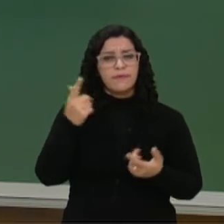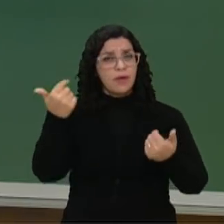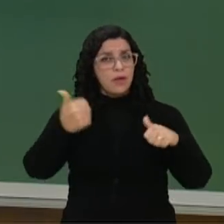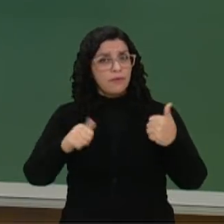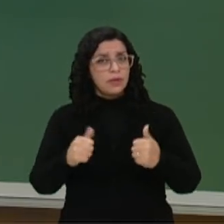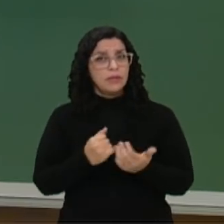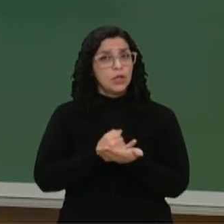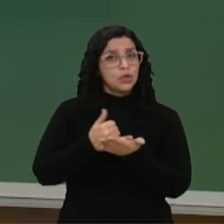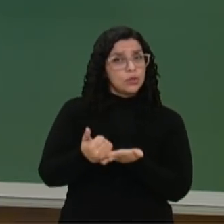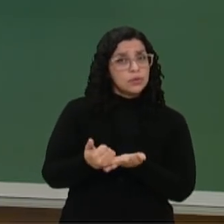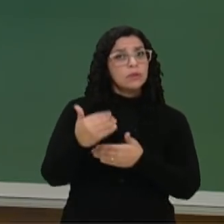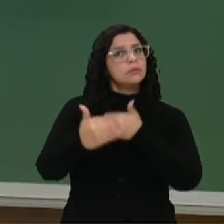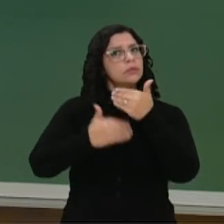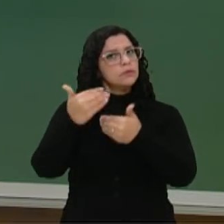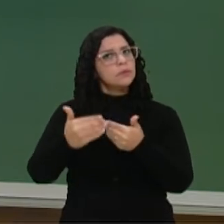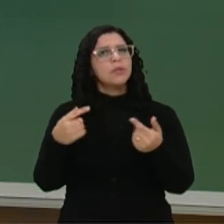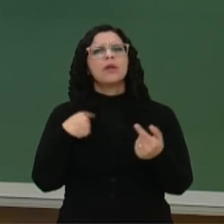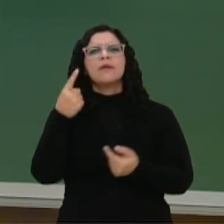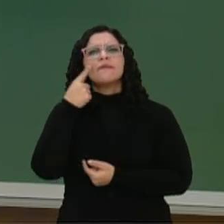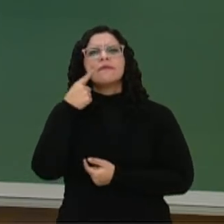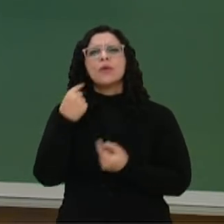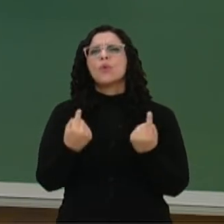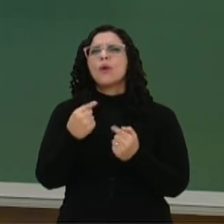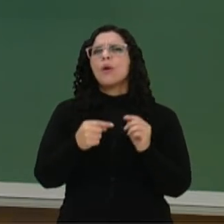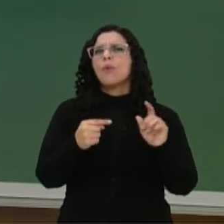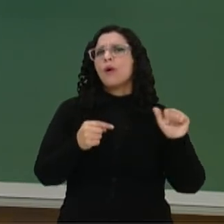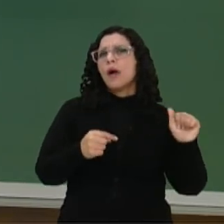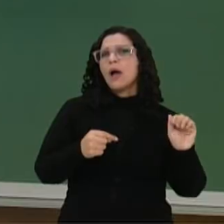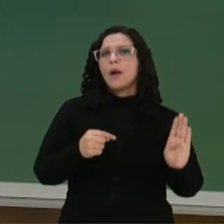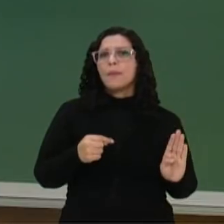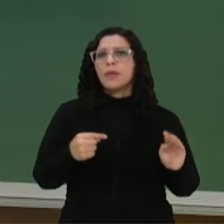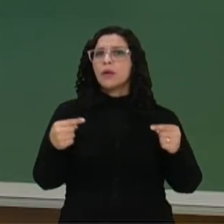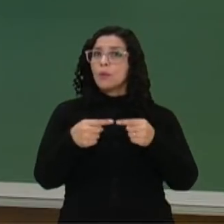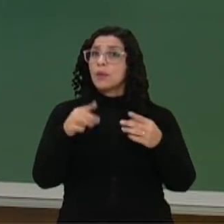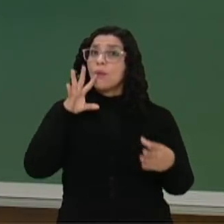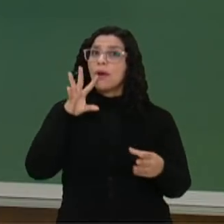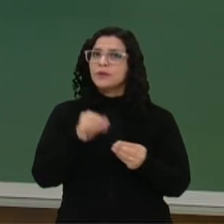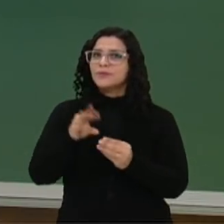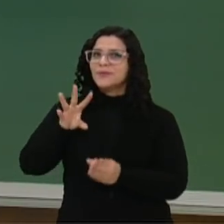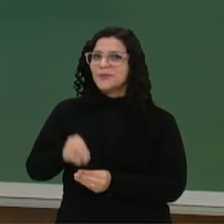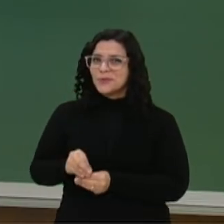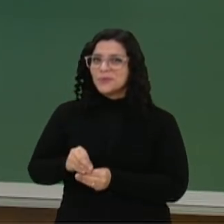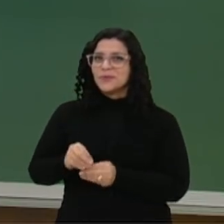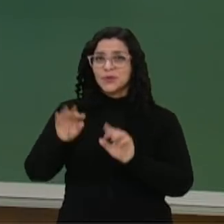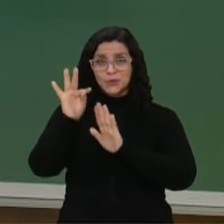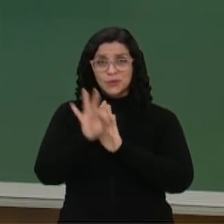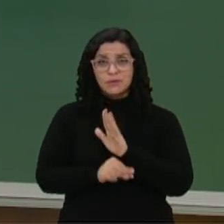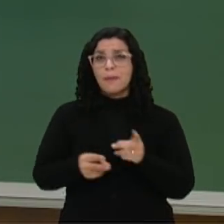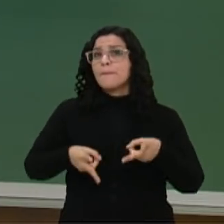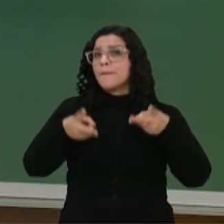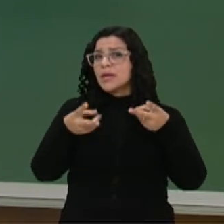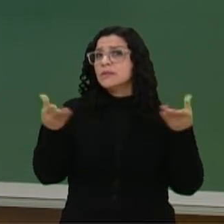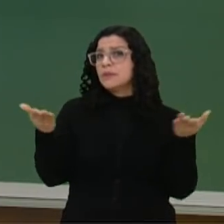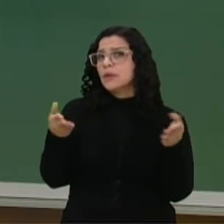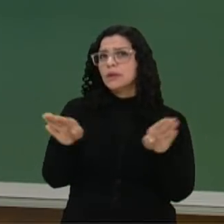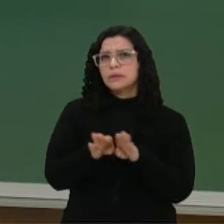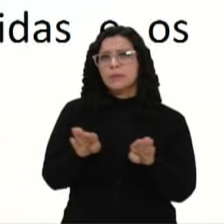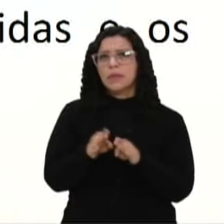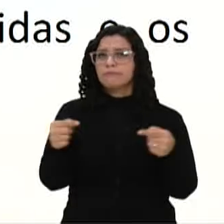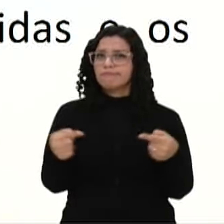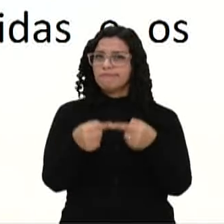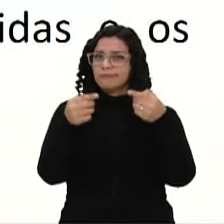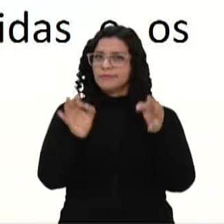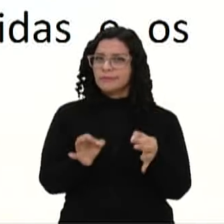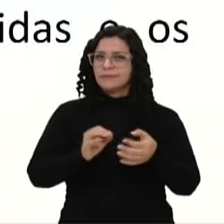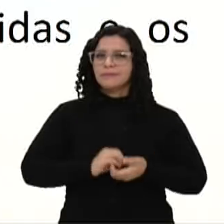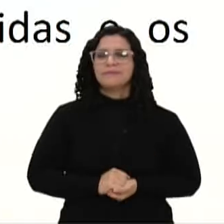aqui a introdução e desenvolvimento. Veja, é um resumo de cada parte. Então, identifique. Faça isso